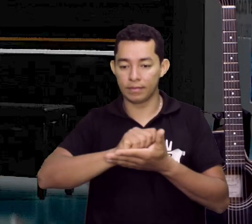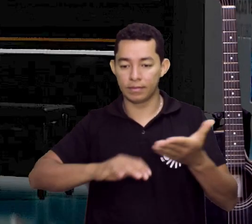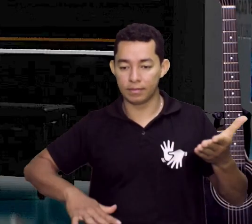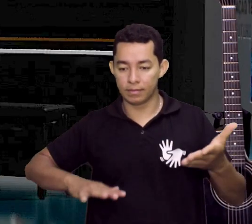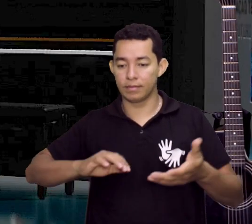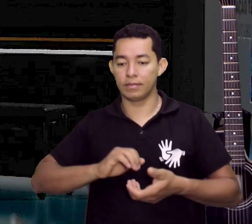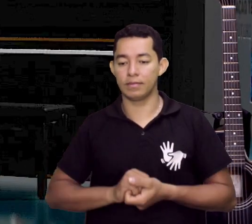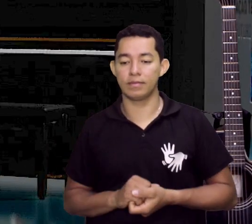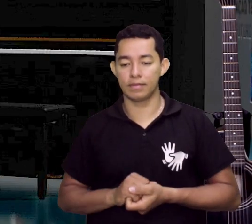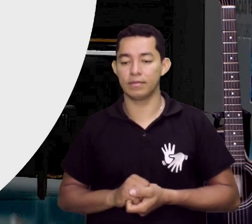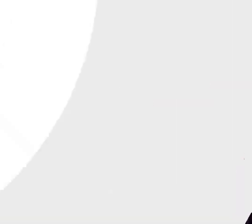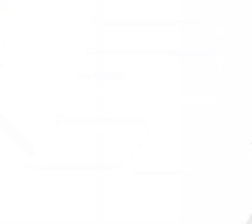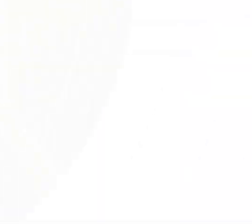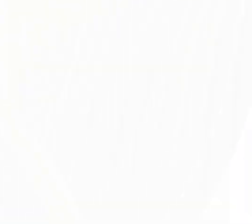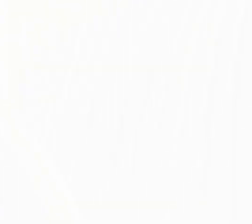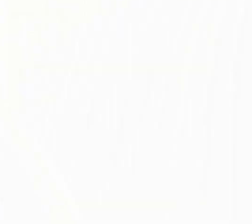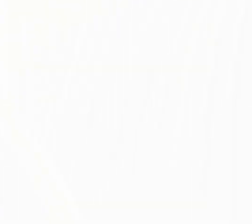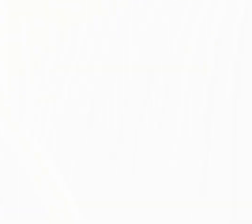sala. Valeu!